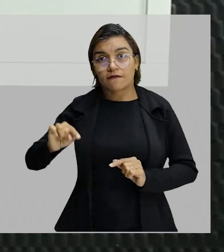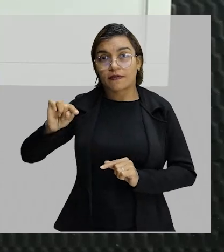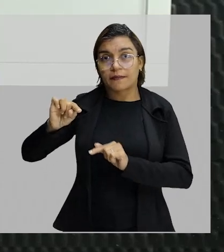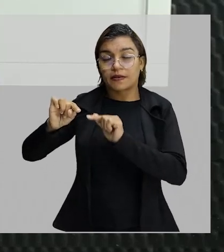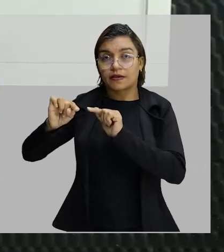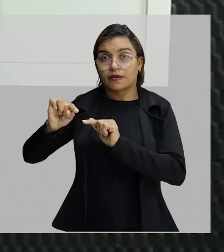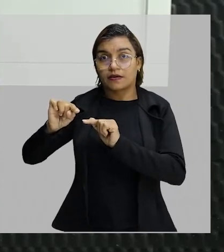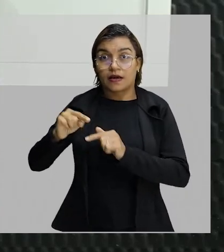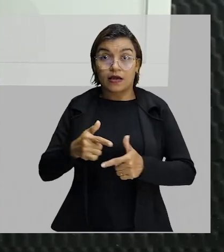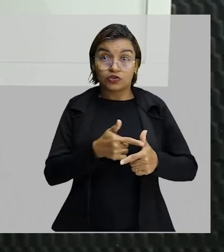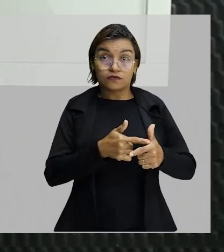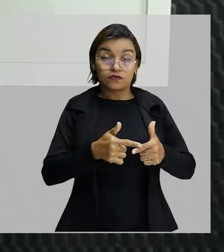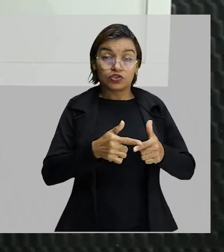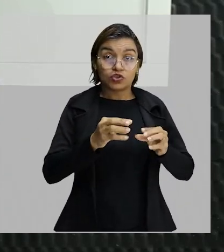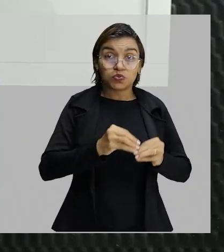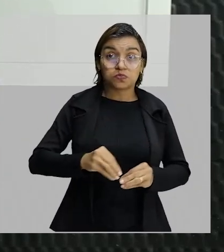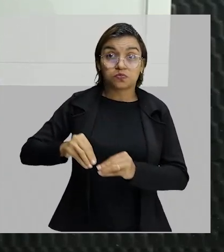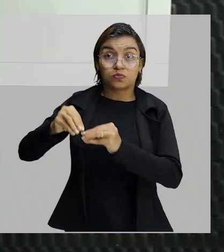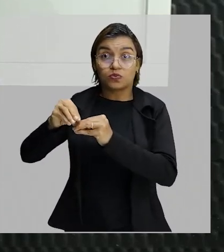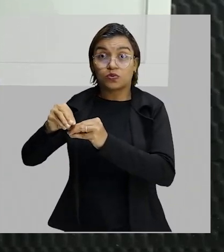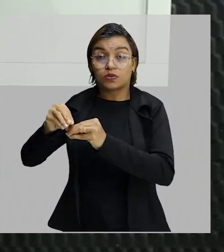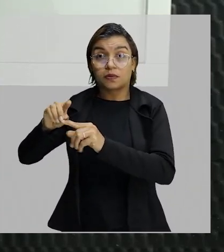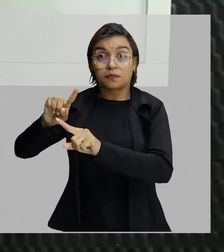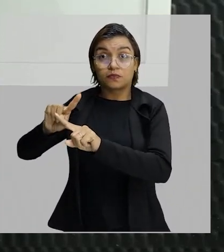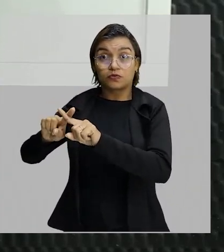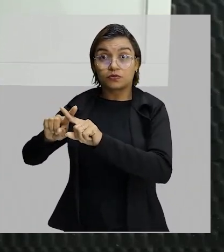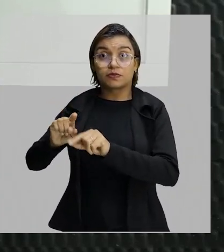multiplicando. Então a quantidade de calor,